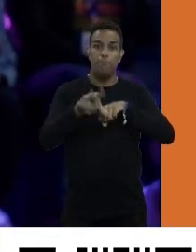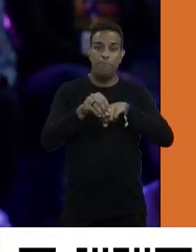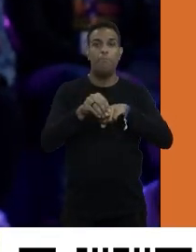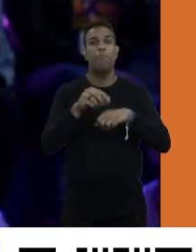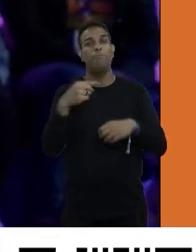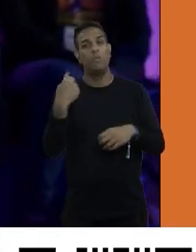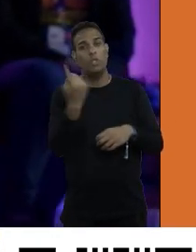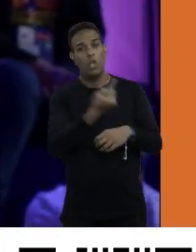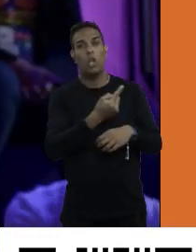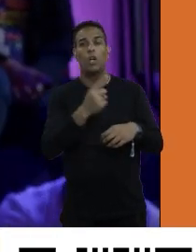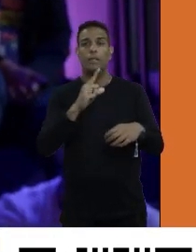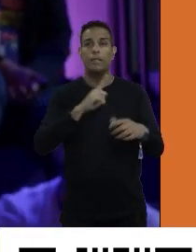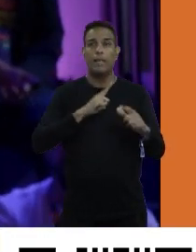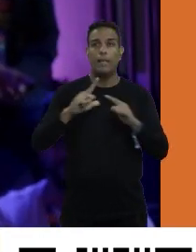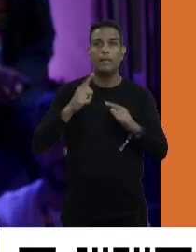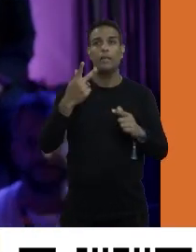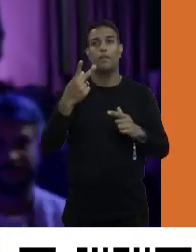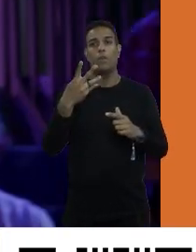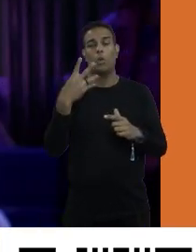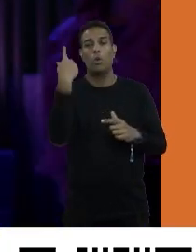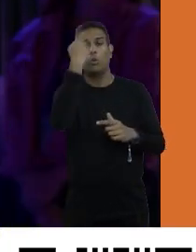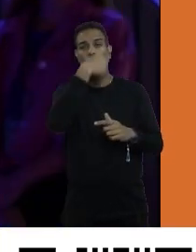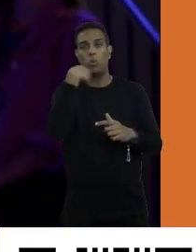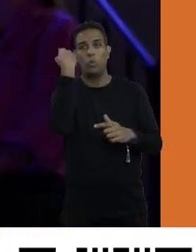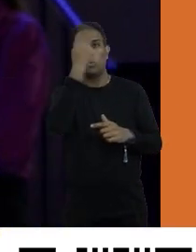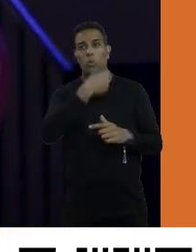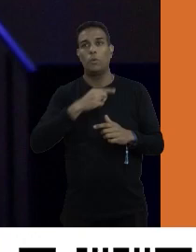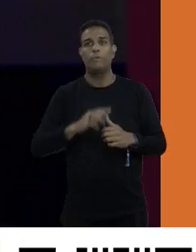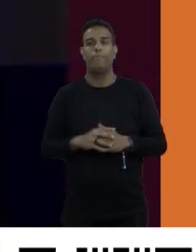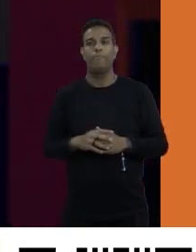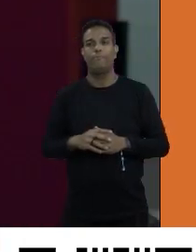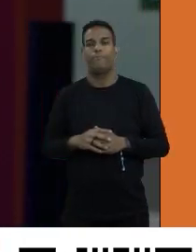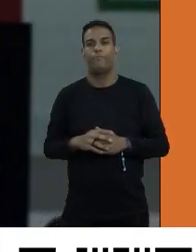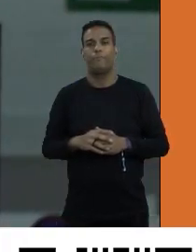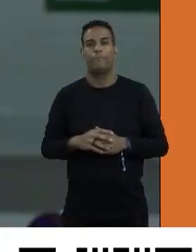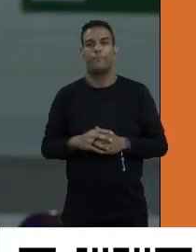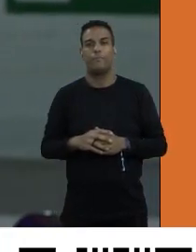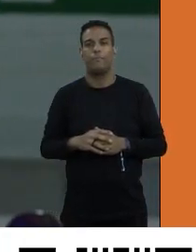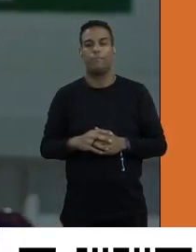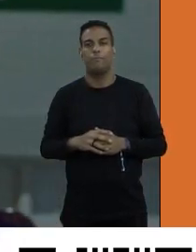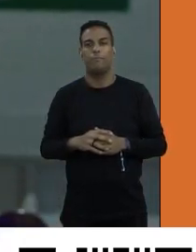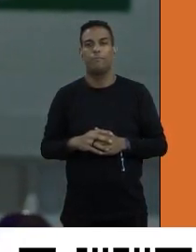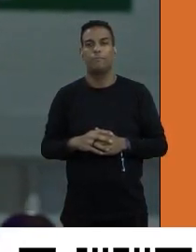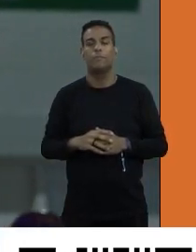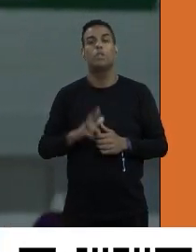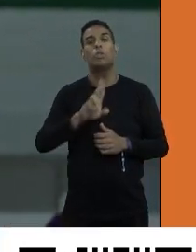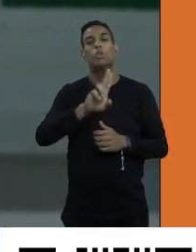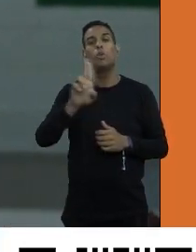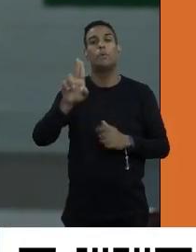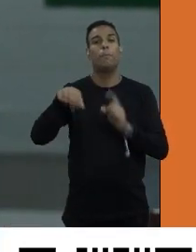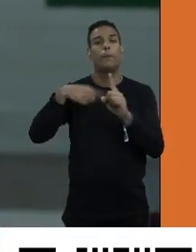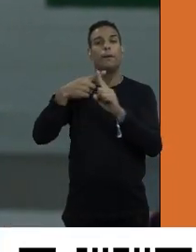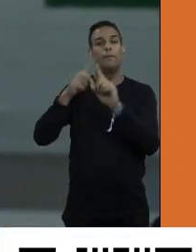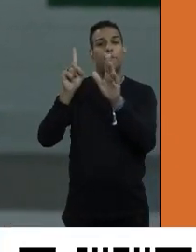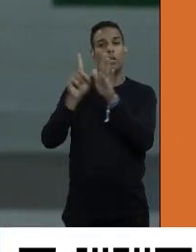nós temos talentos, 24 horas, obra. Mais duas perguntas, uma lá em cima e depois a gente volta aqui para o C. Então vai. E fala seu nome e sua